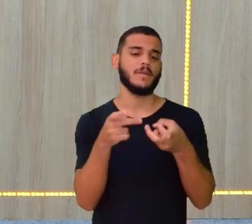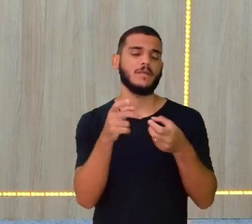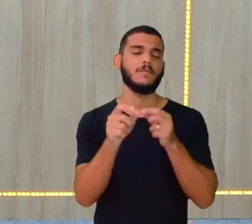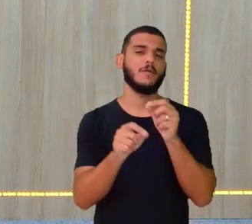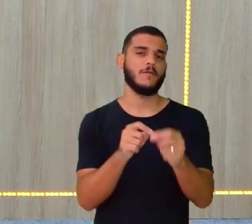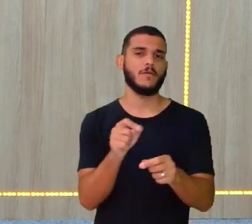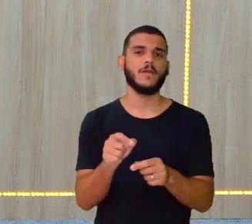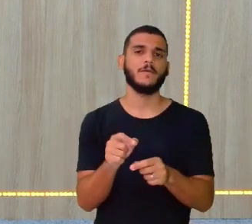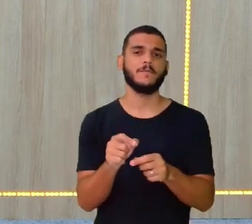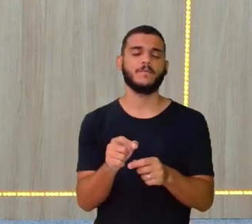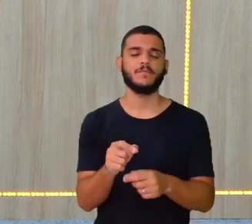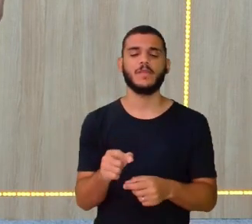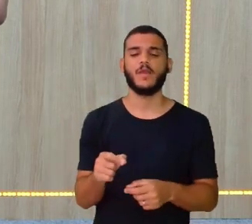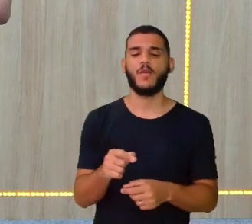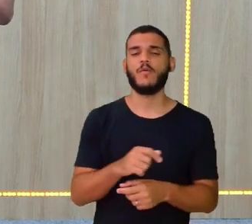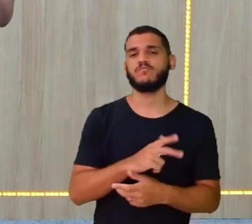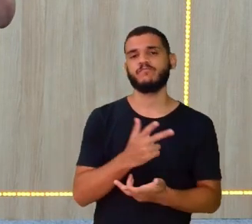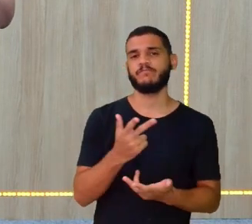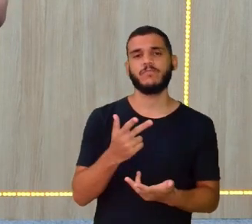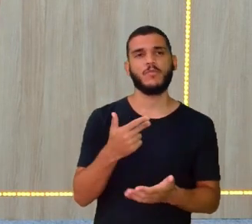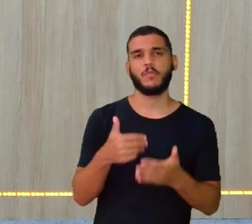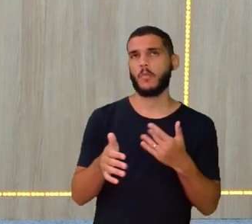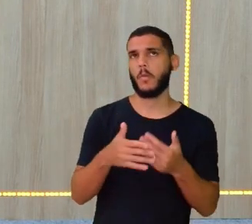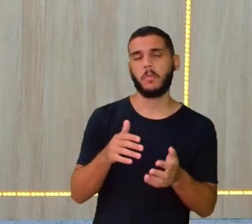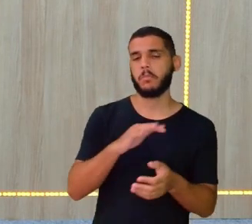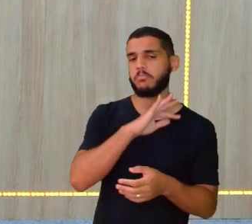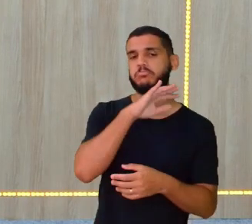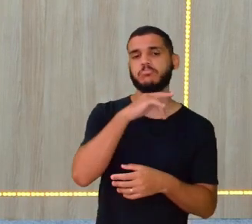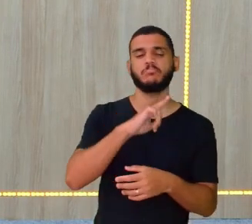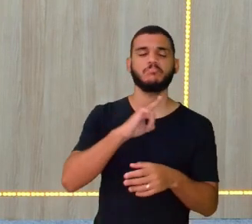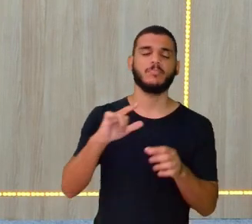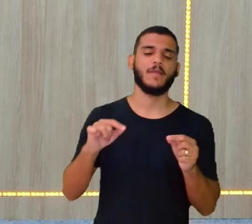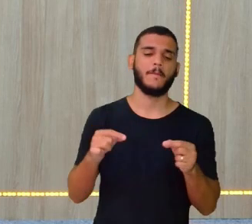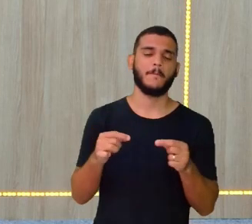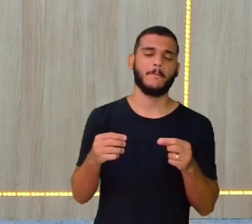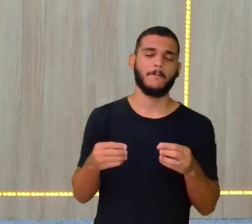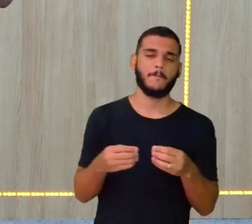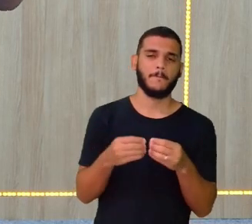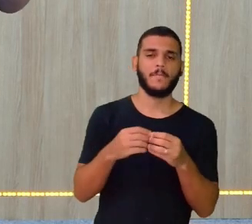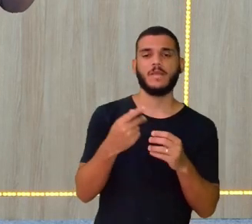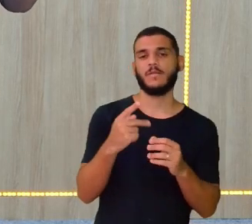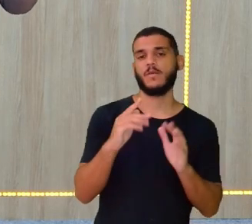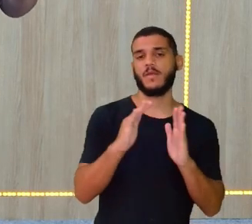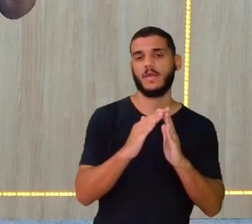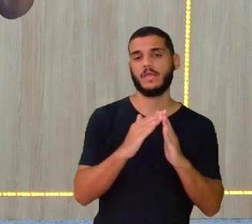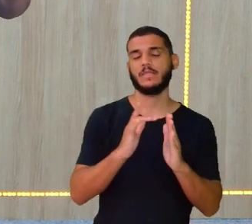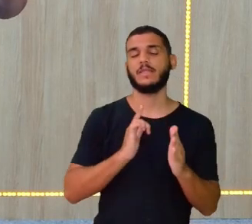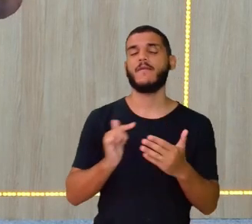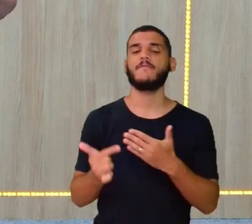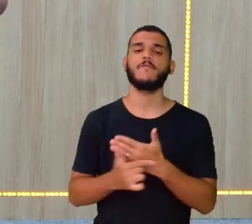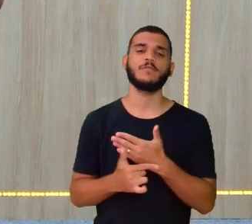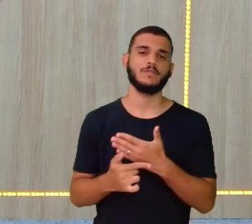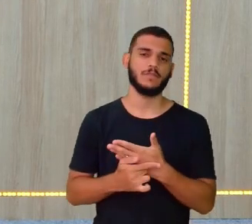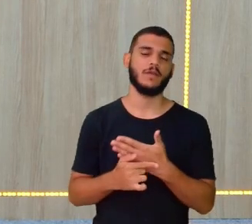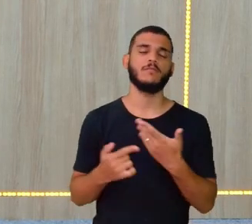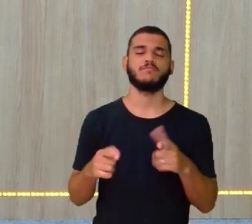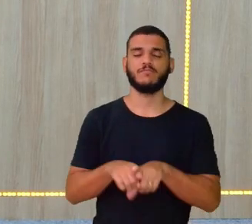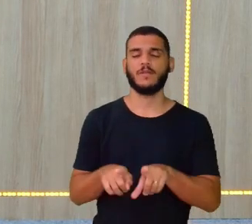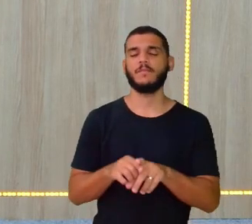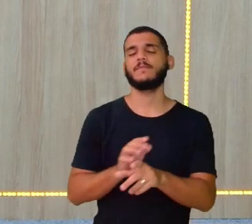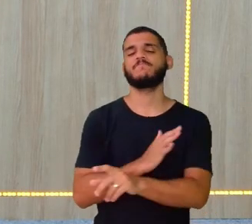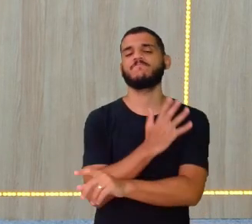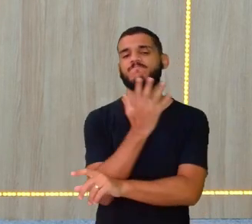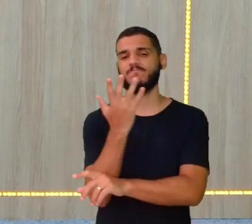é, o inseto que aparece às vezes ali na nossa casa. Eles têm uma função, não é? Na